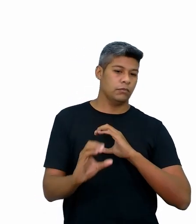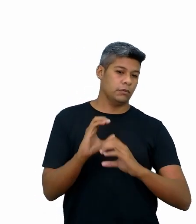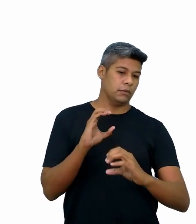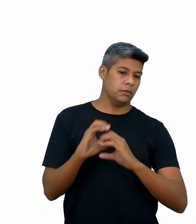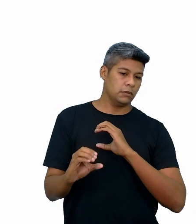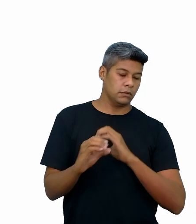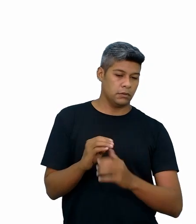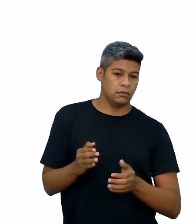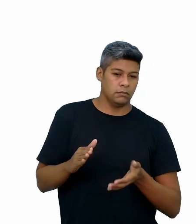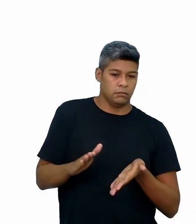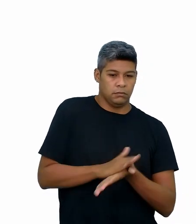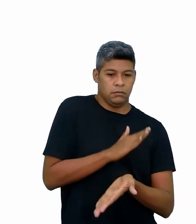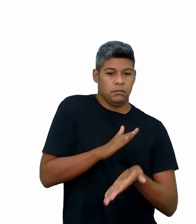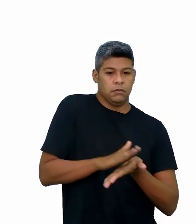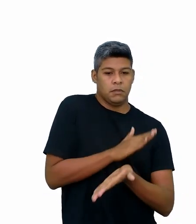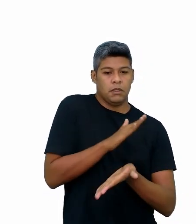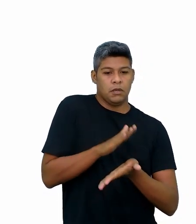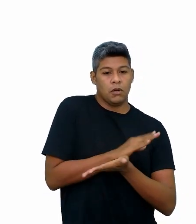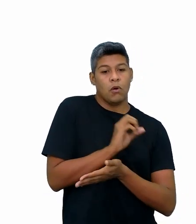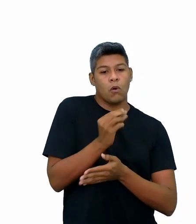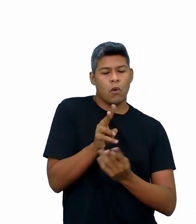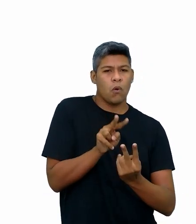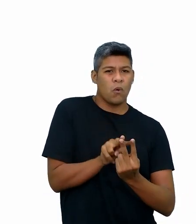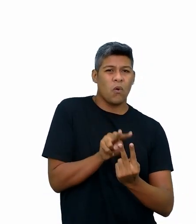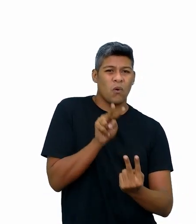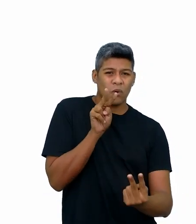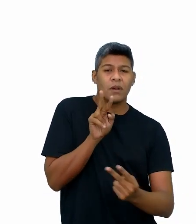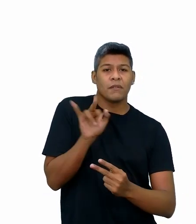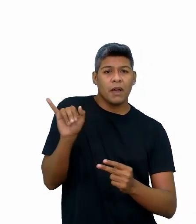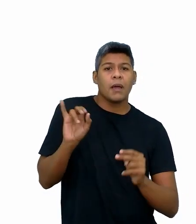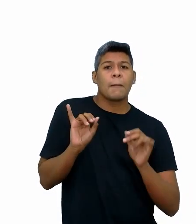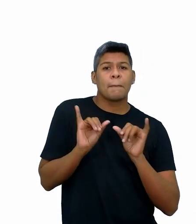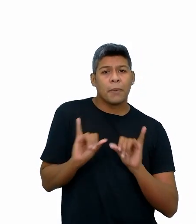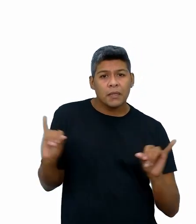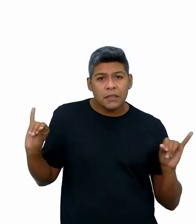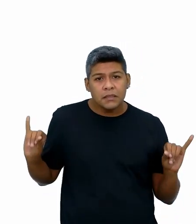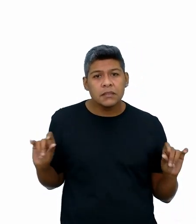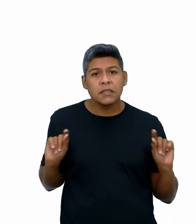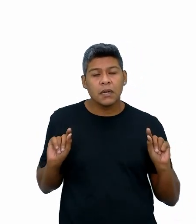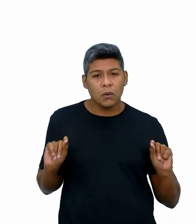seja impresso, seja online. Na aula 8, ele vai planejar, produzir e publicar